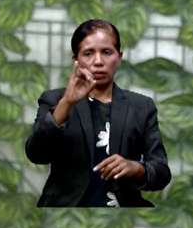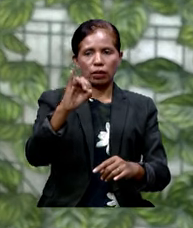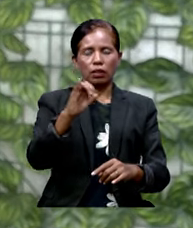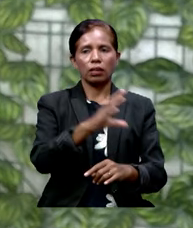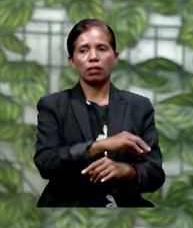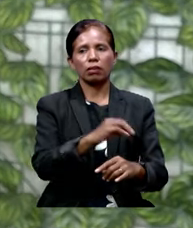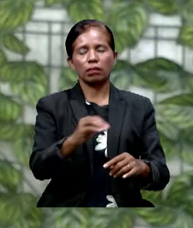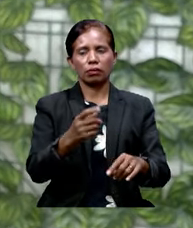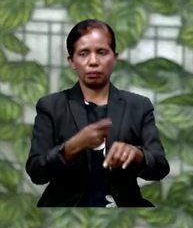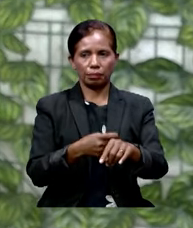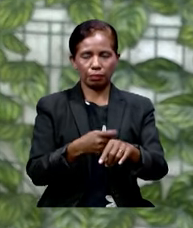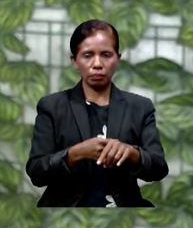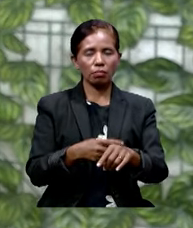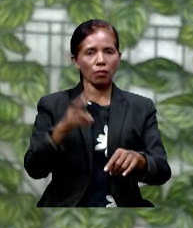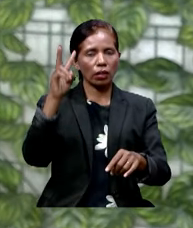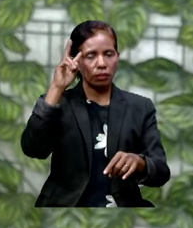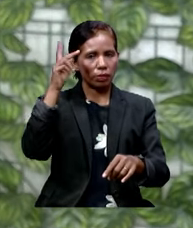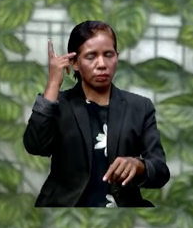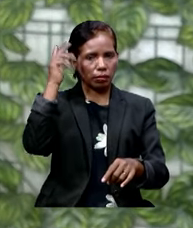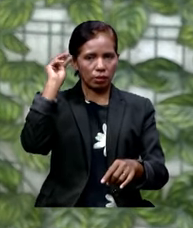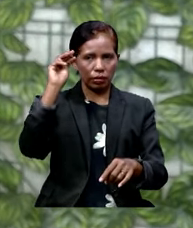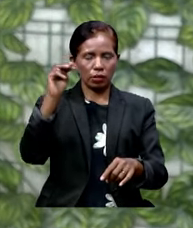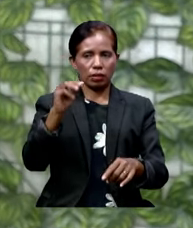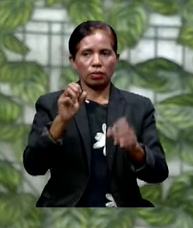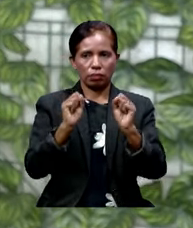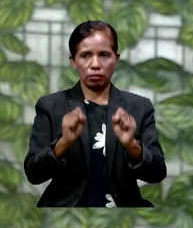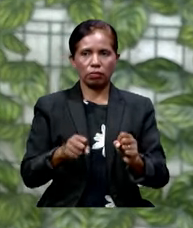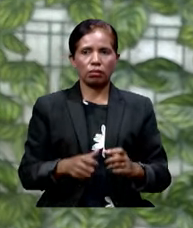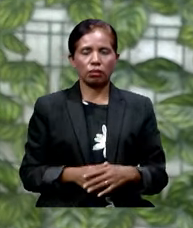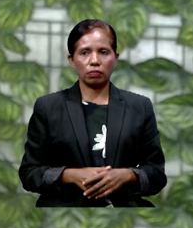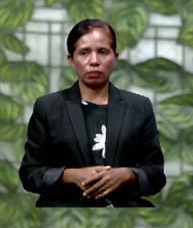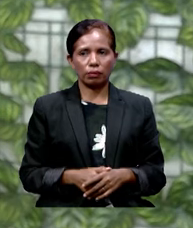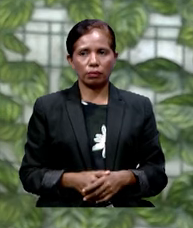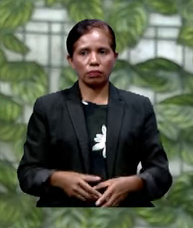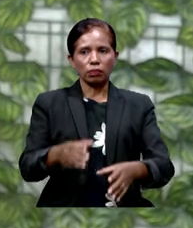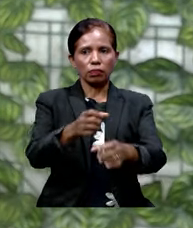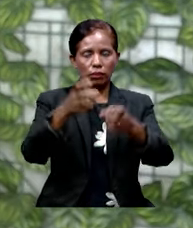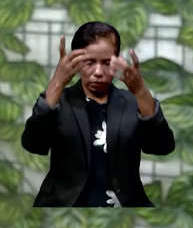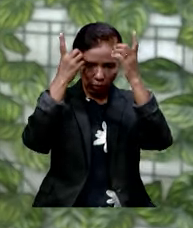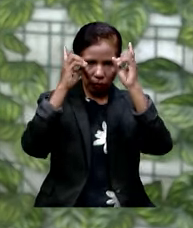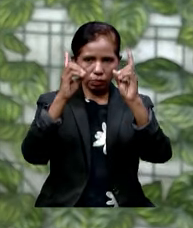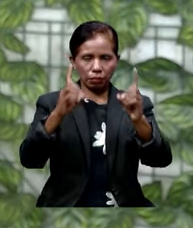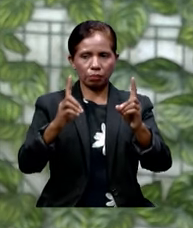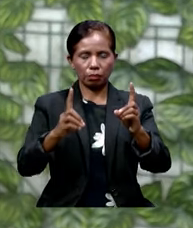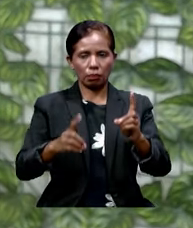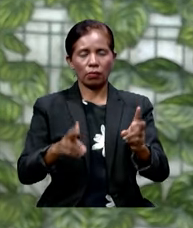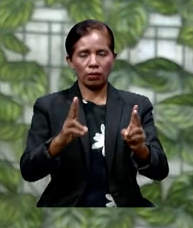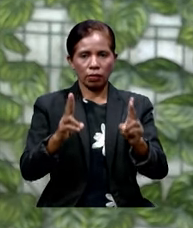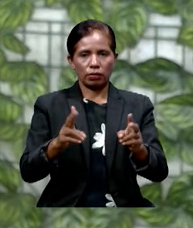mesmo tempo Vice-Primeiro-Ministro, a tubela foi decisão imediata, ou lá e